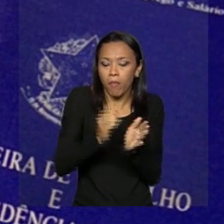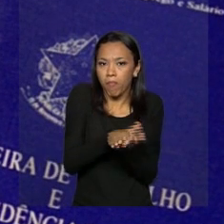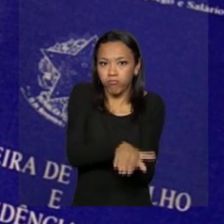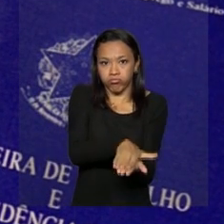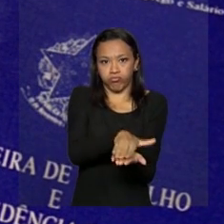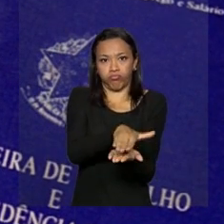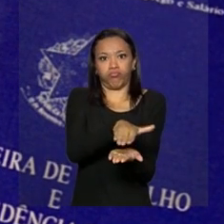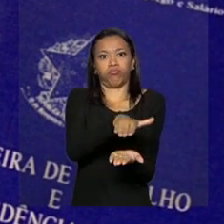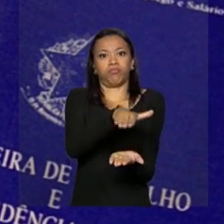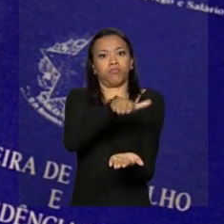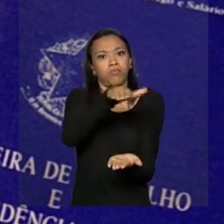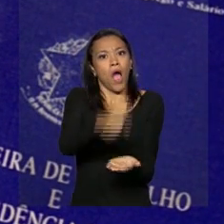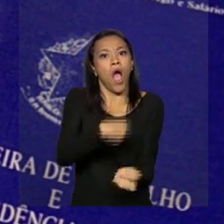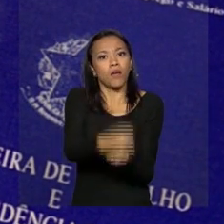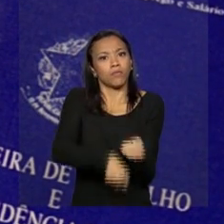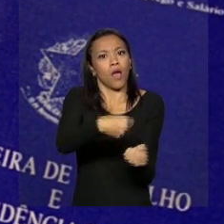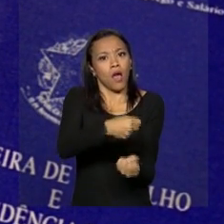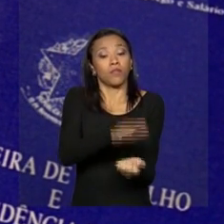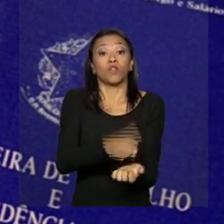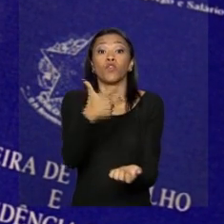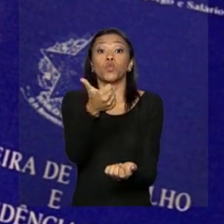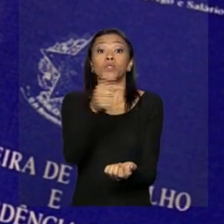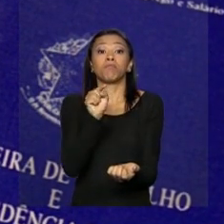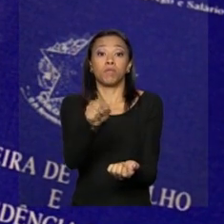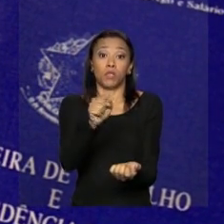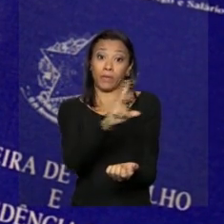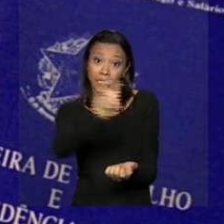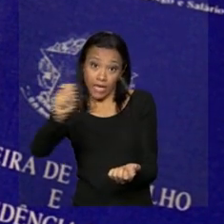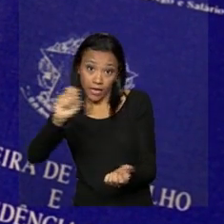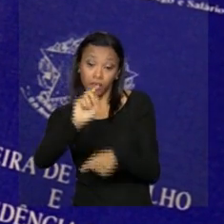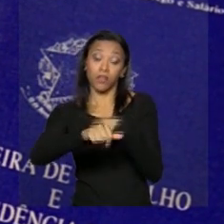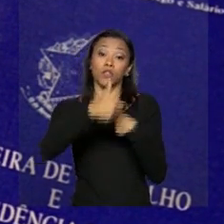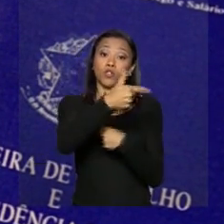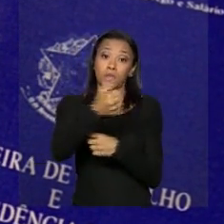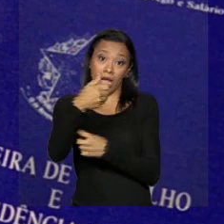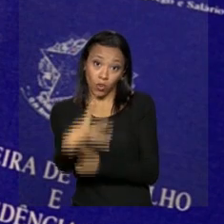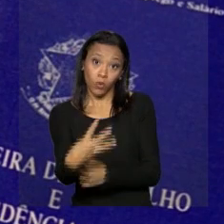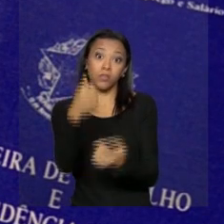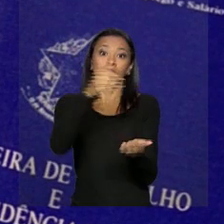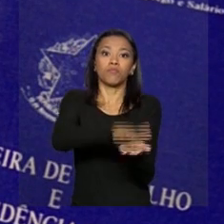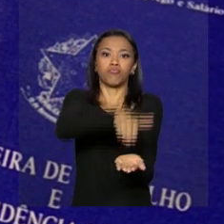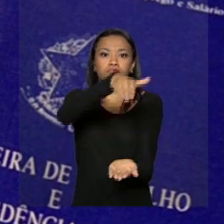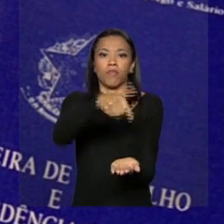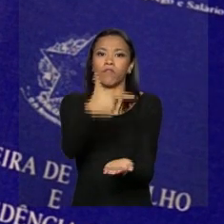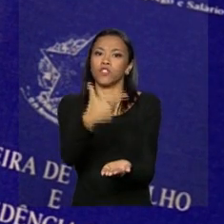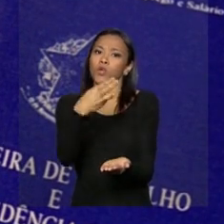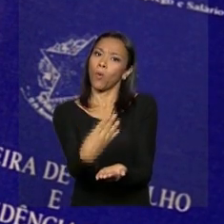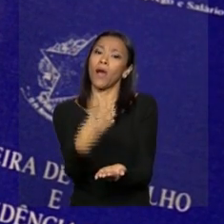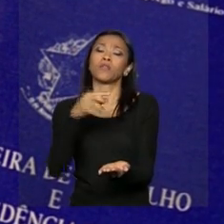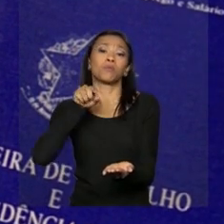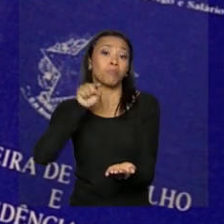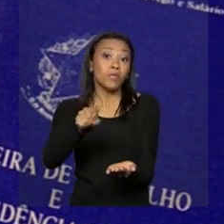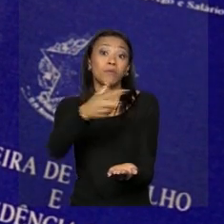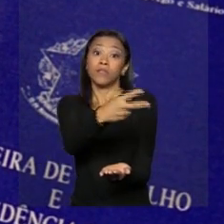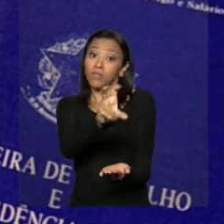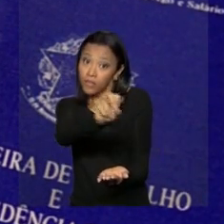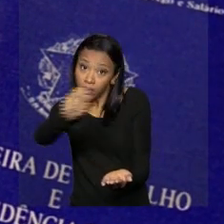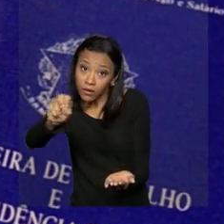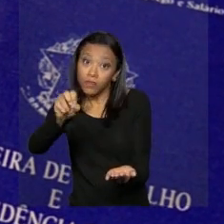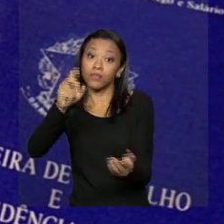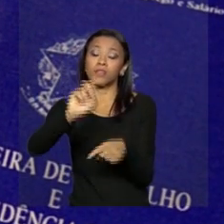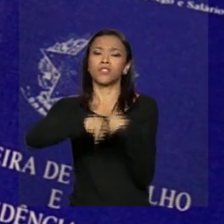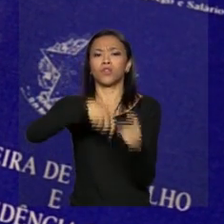cada ano. Em 2013, foram 12.500. Em 2014, 24.500. E só nos